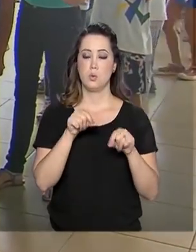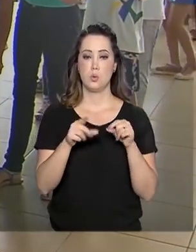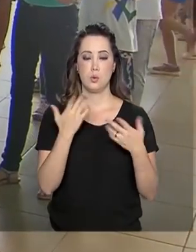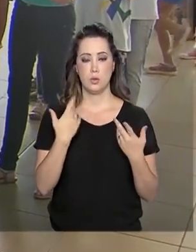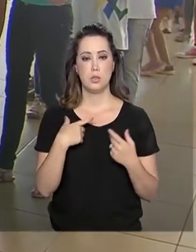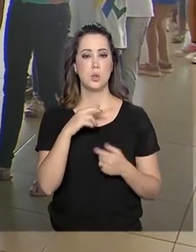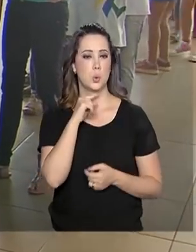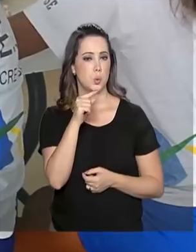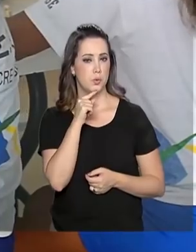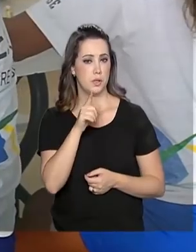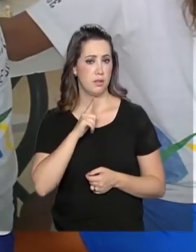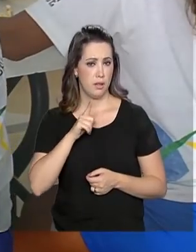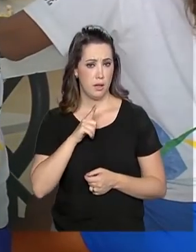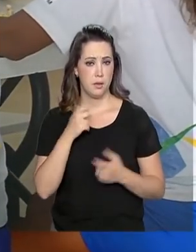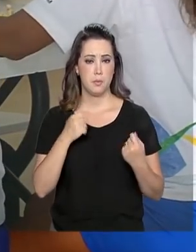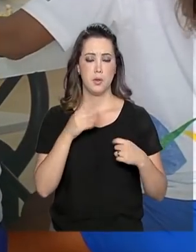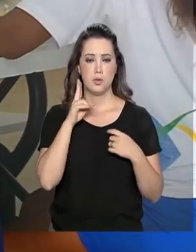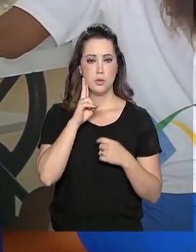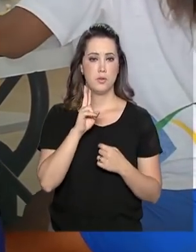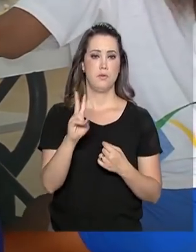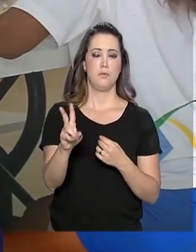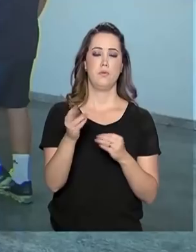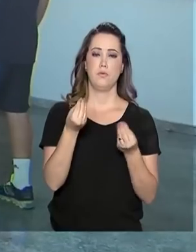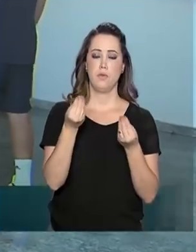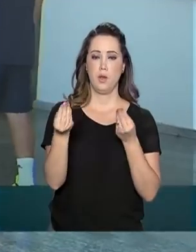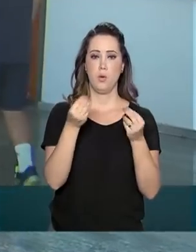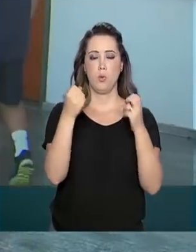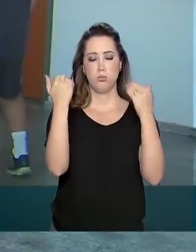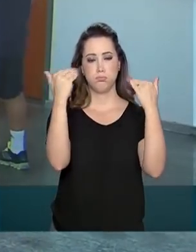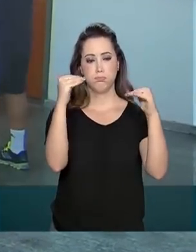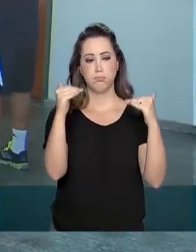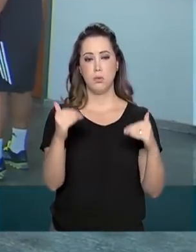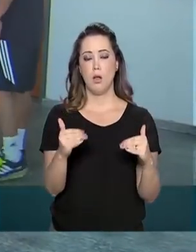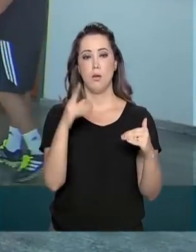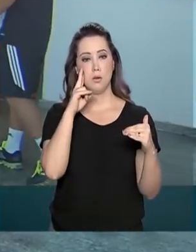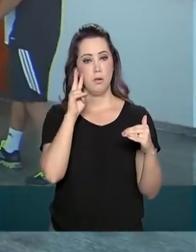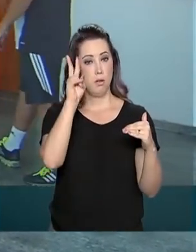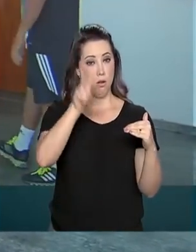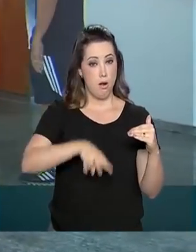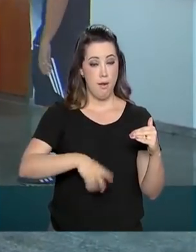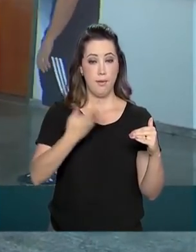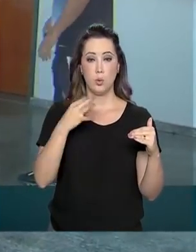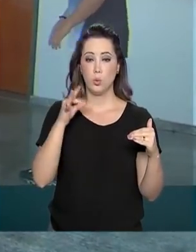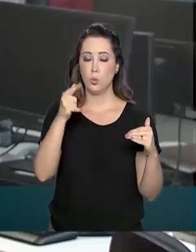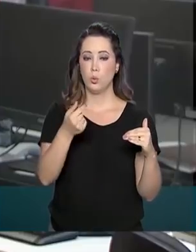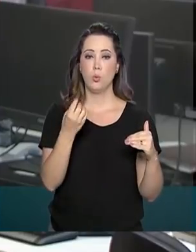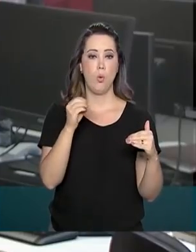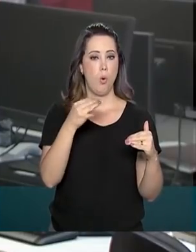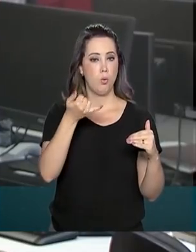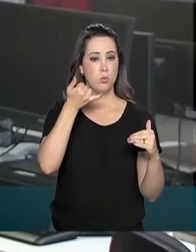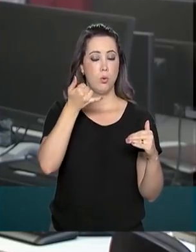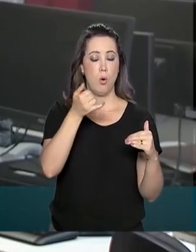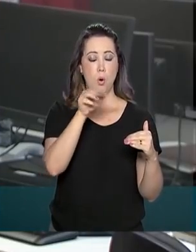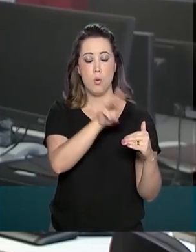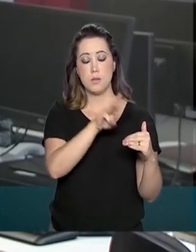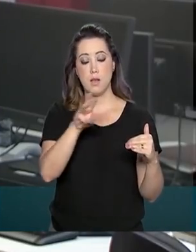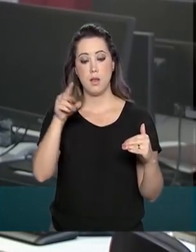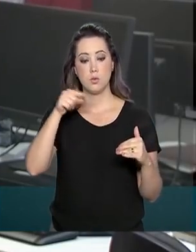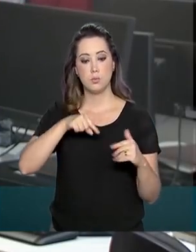tiverem dúvidas podem acessar o guia de orientações do sistema ou entrar em contato com o INEP pelo e-mail saeb